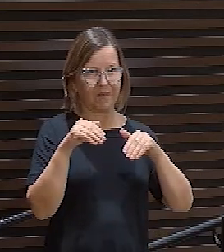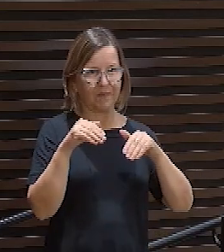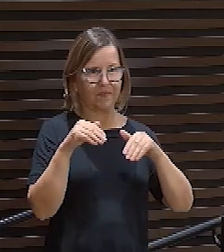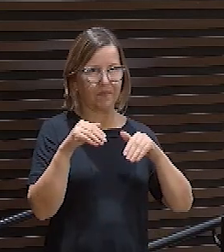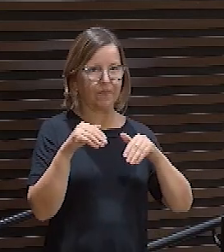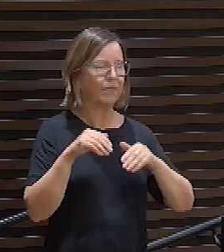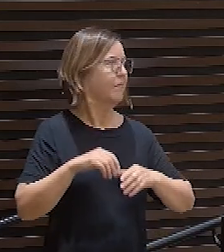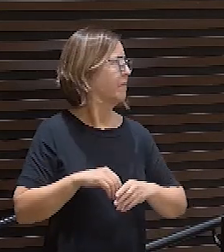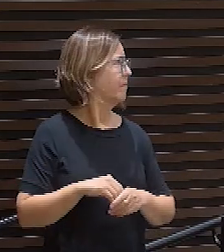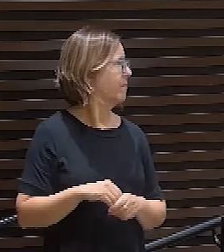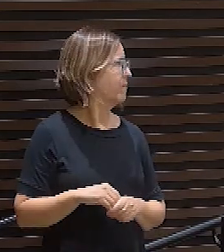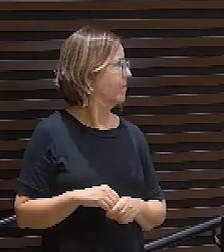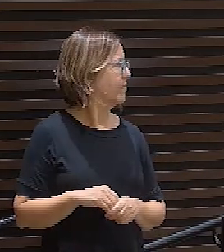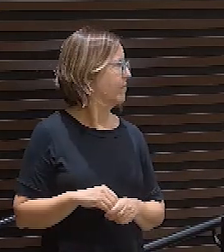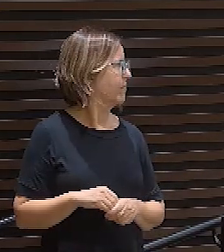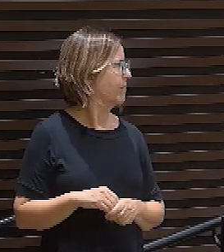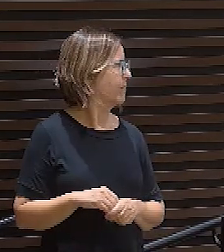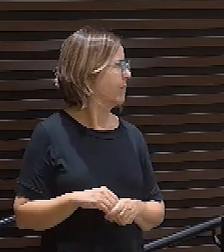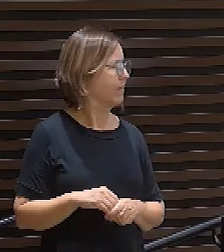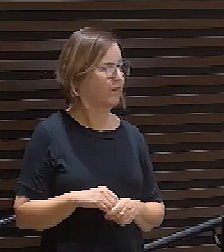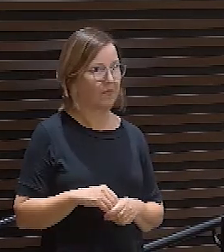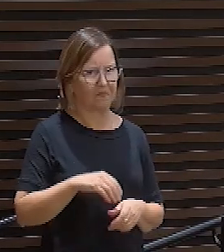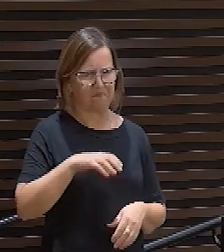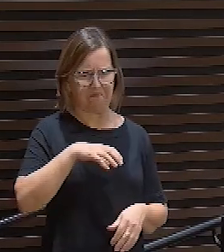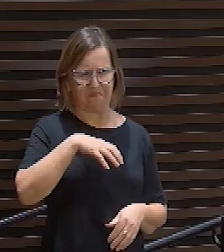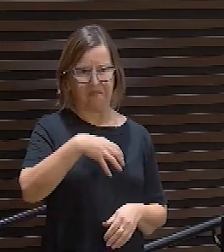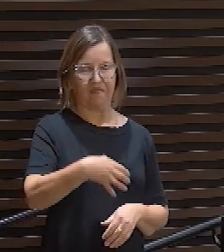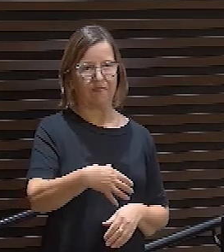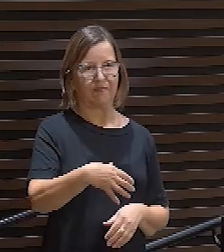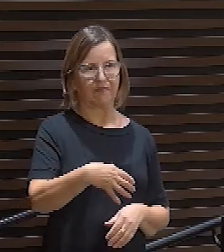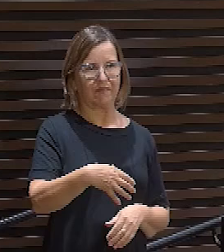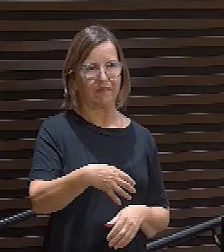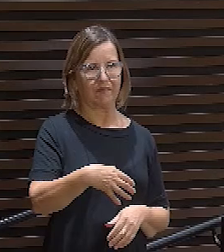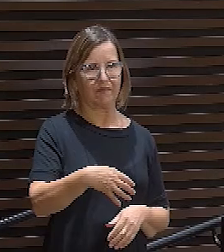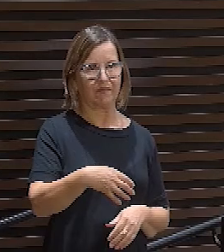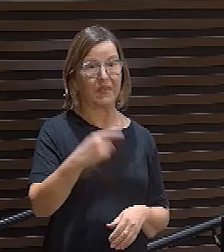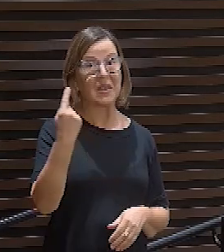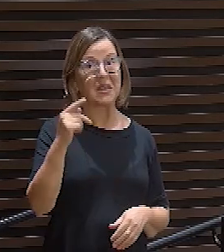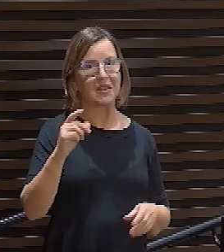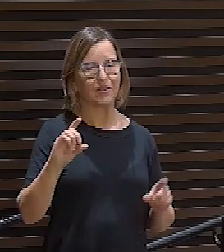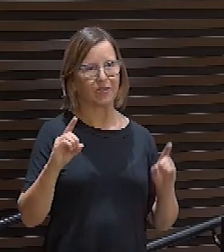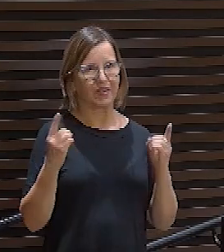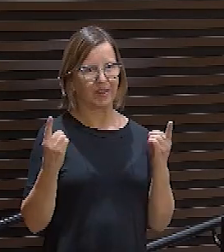pai audacioso, corajoso. É seu direito.